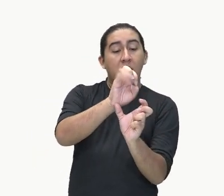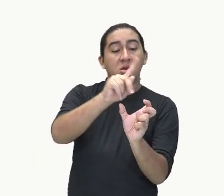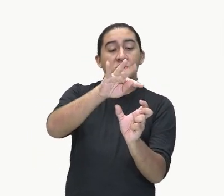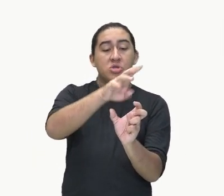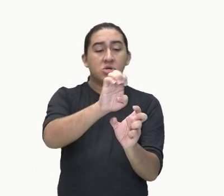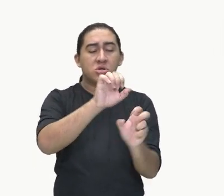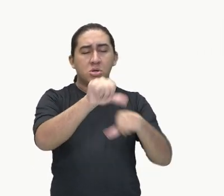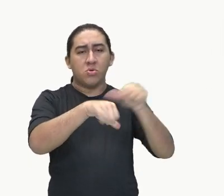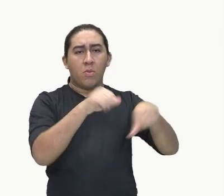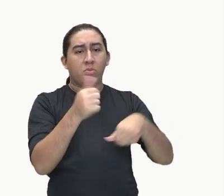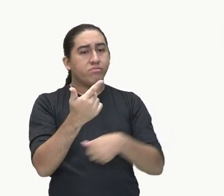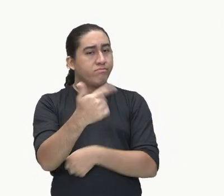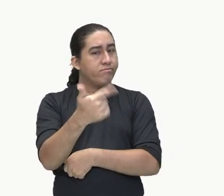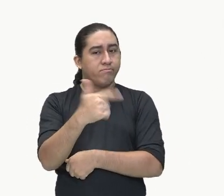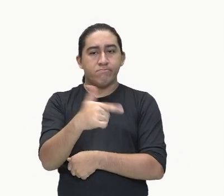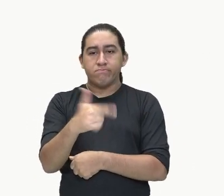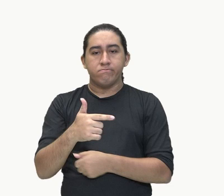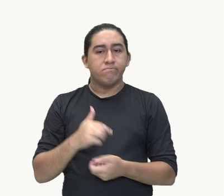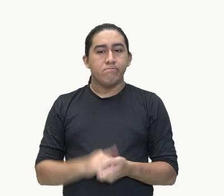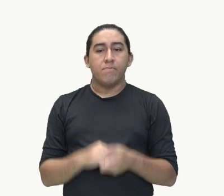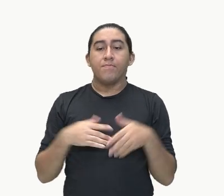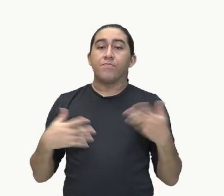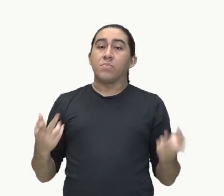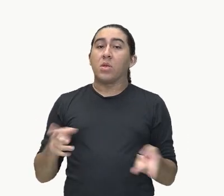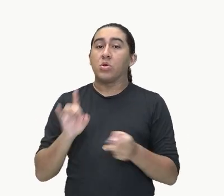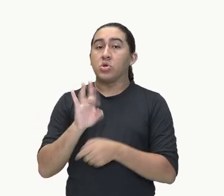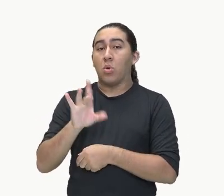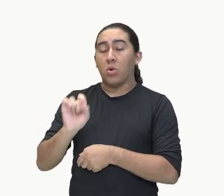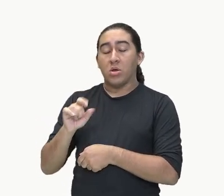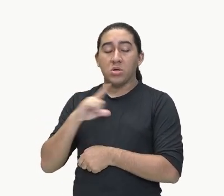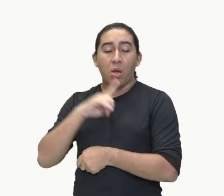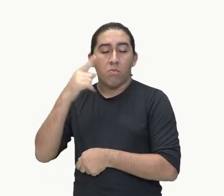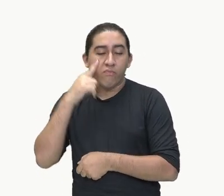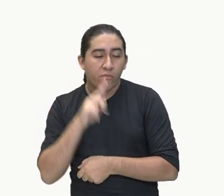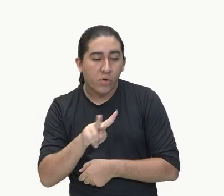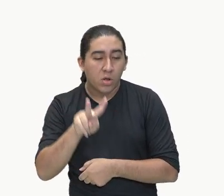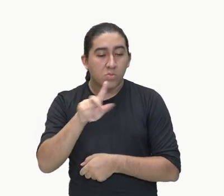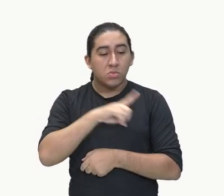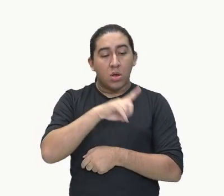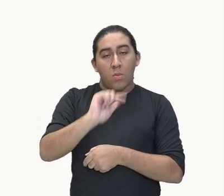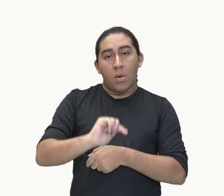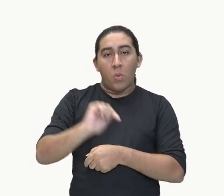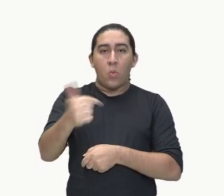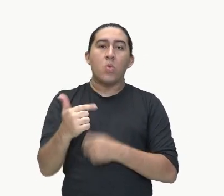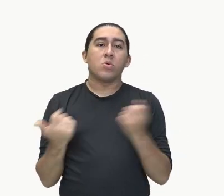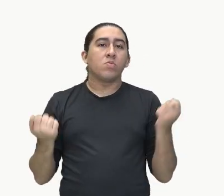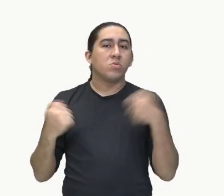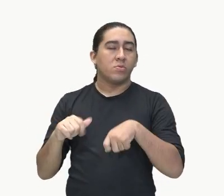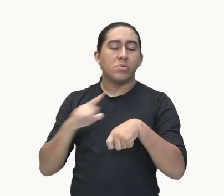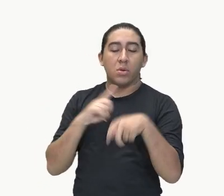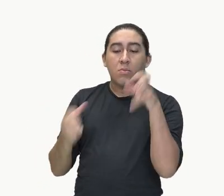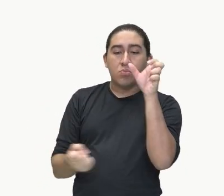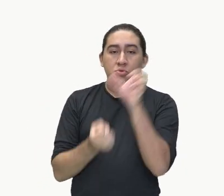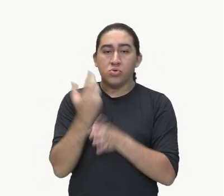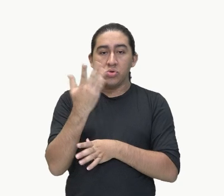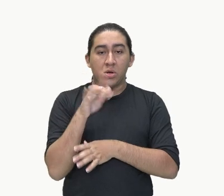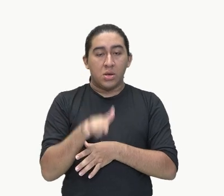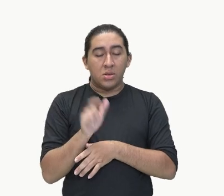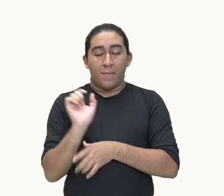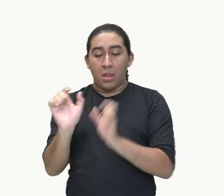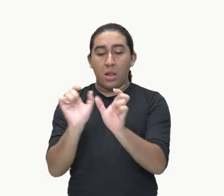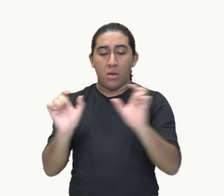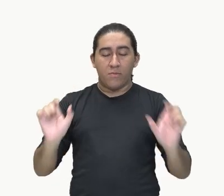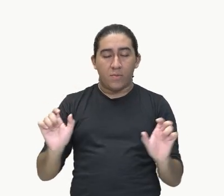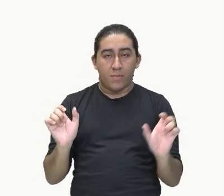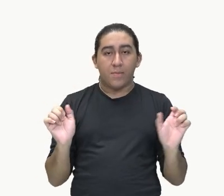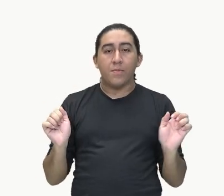Então, olha, foram só, né? Chegaram pertinho da outra foram compostas dessa forma,